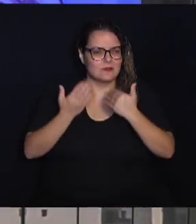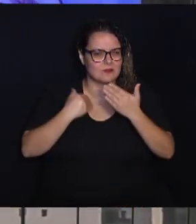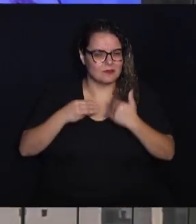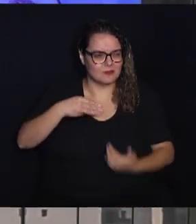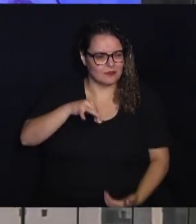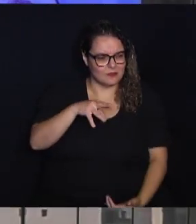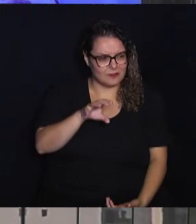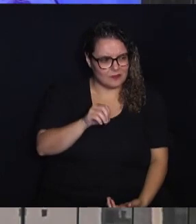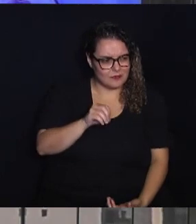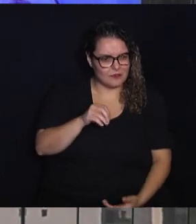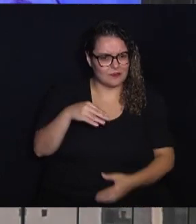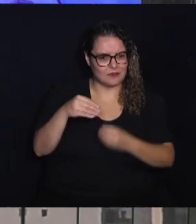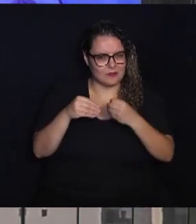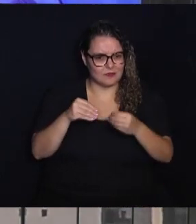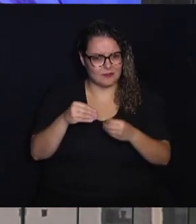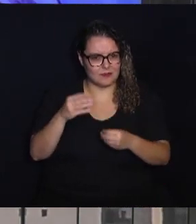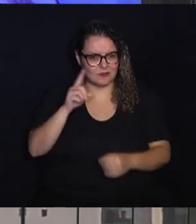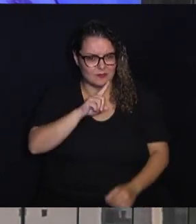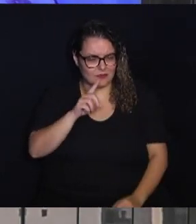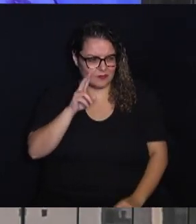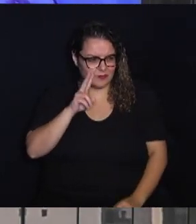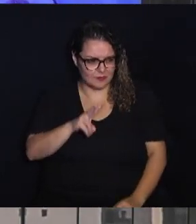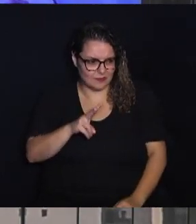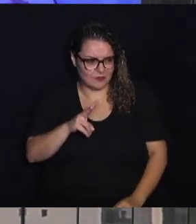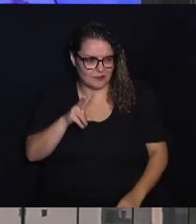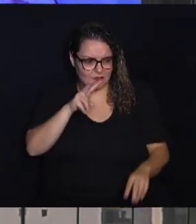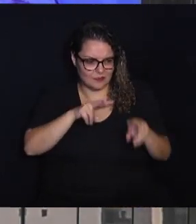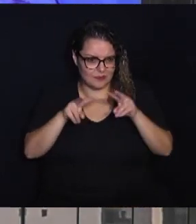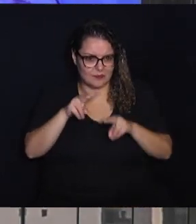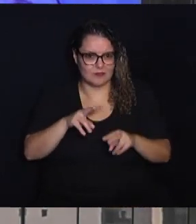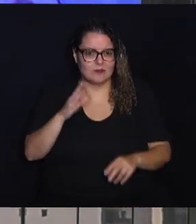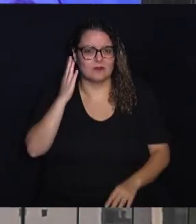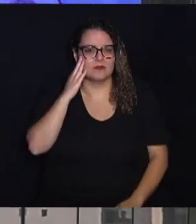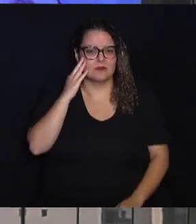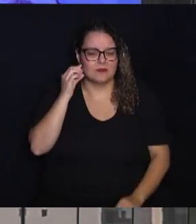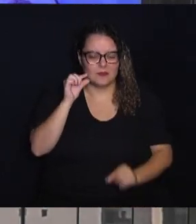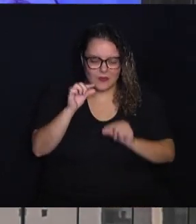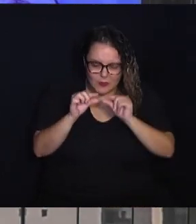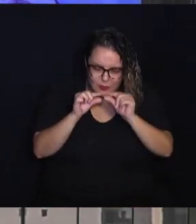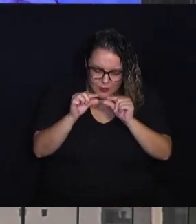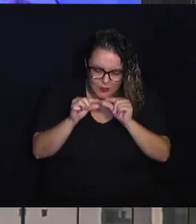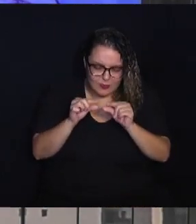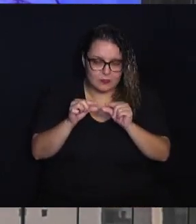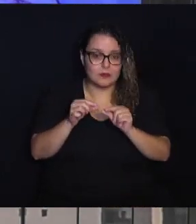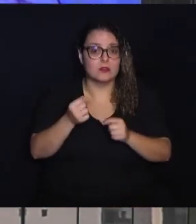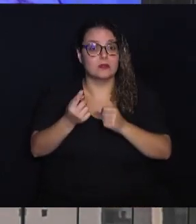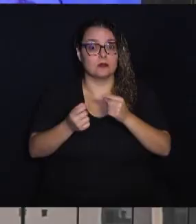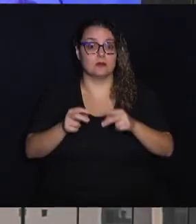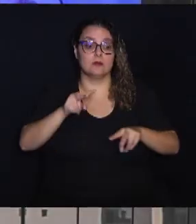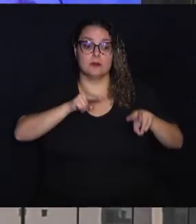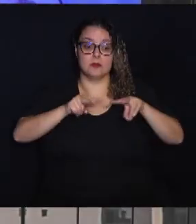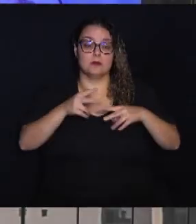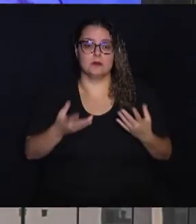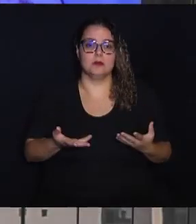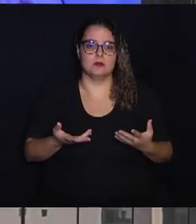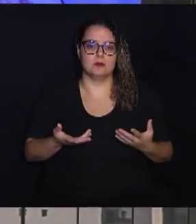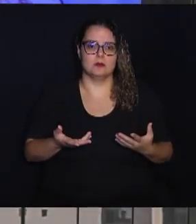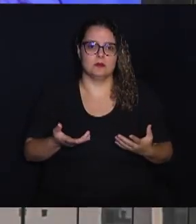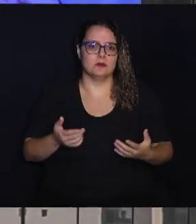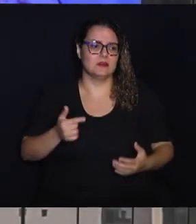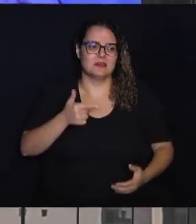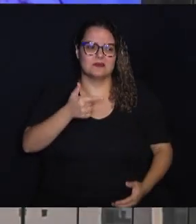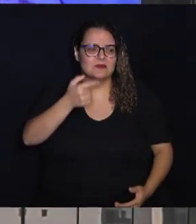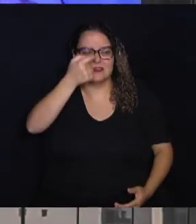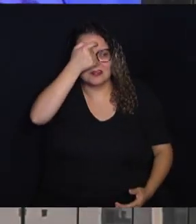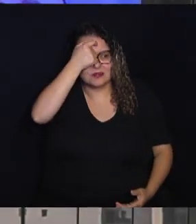muito microplástico invisível aos olhos? Porque eu sei que a gente tem partículas que são perceptíveis, mas tem muita partícula que a gente